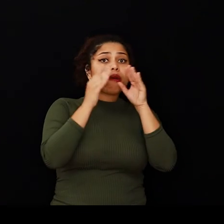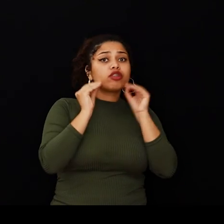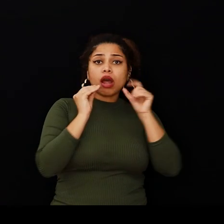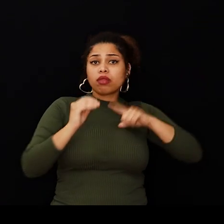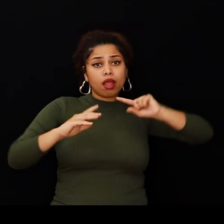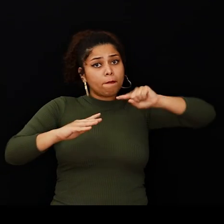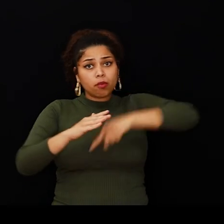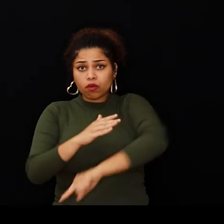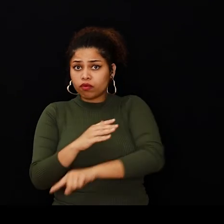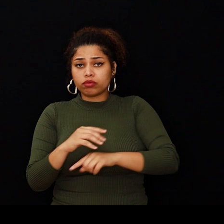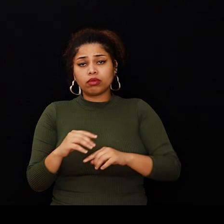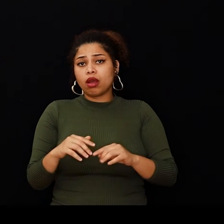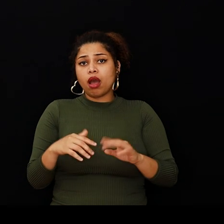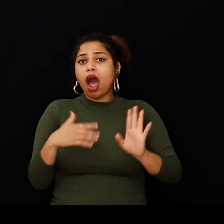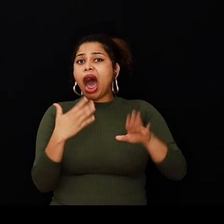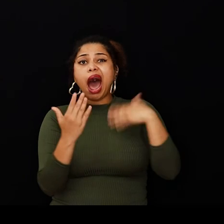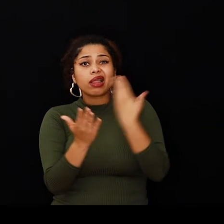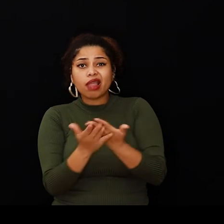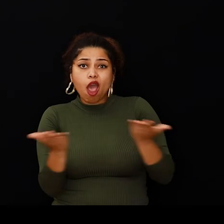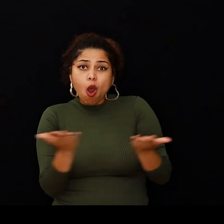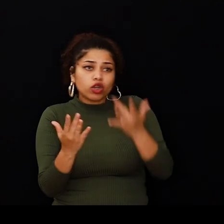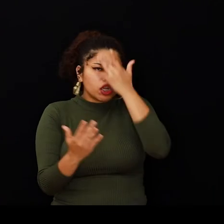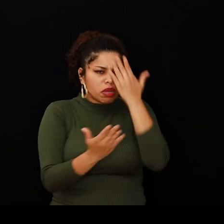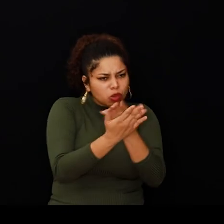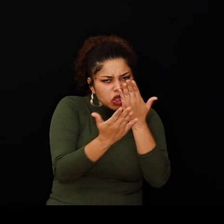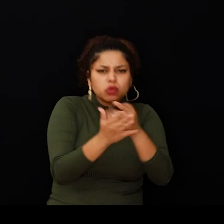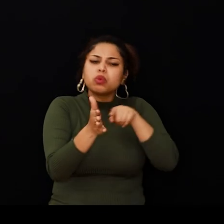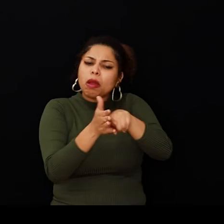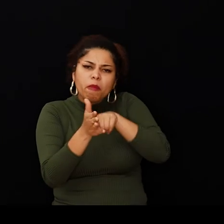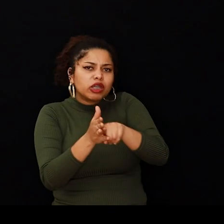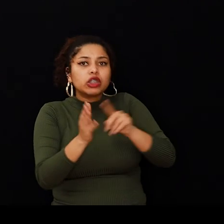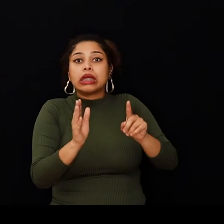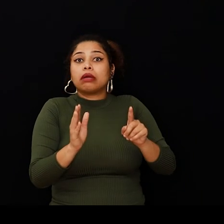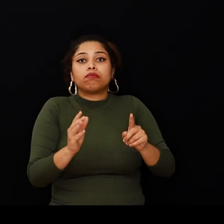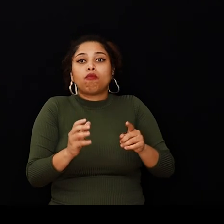ir além, né? Tanto é que ele ainda continua muito